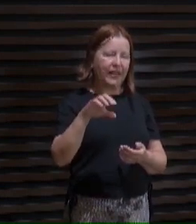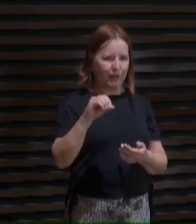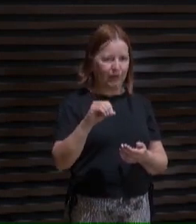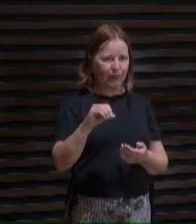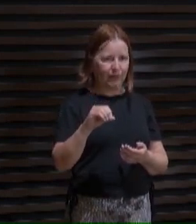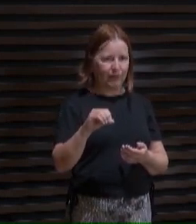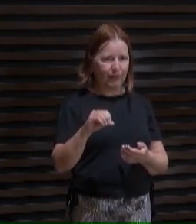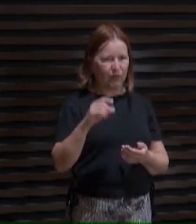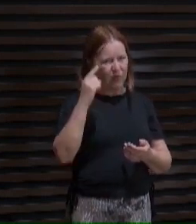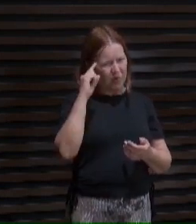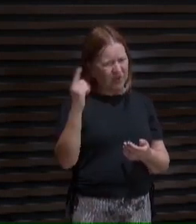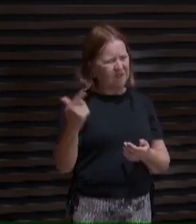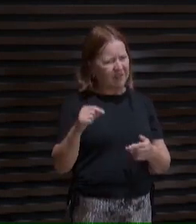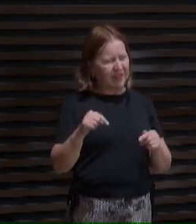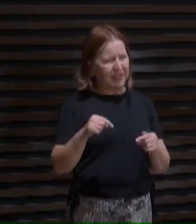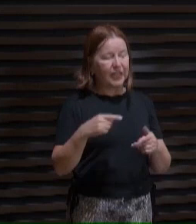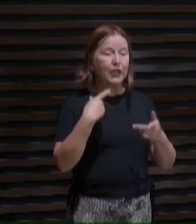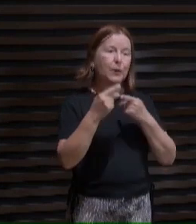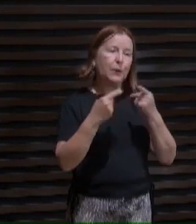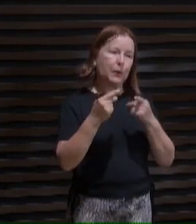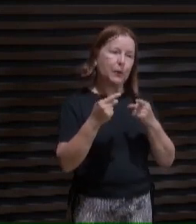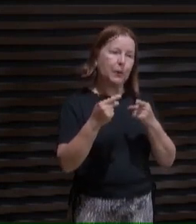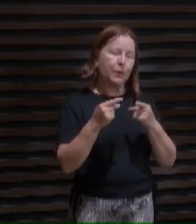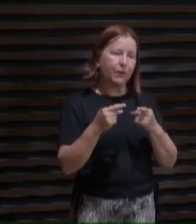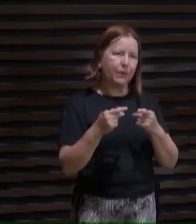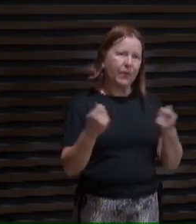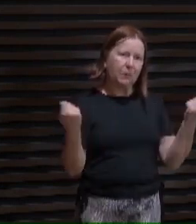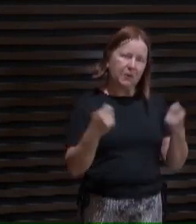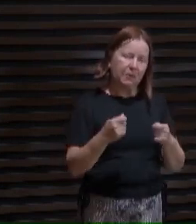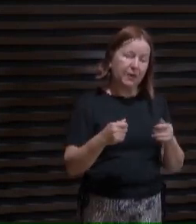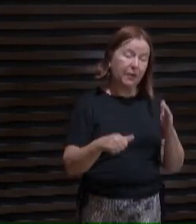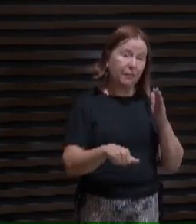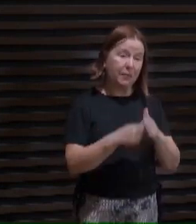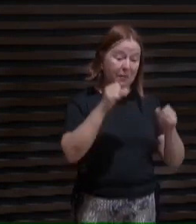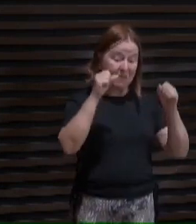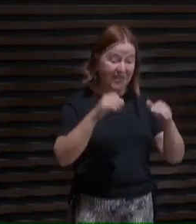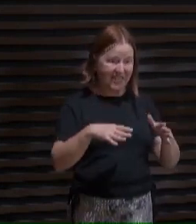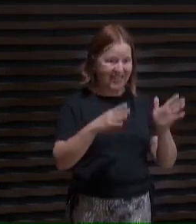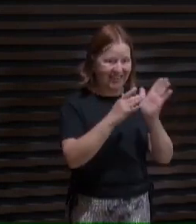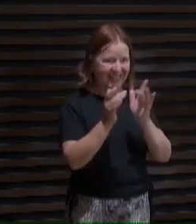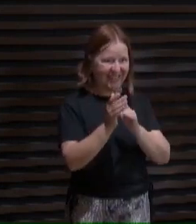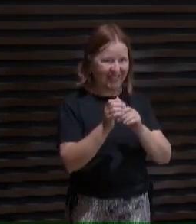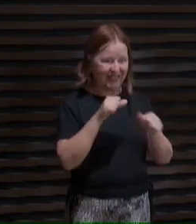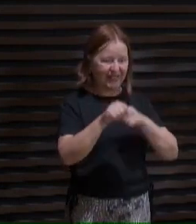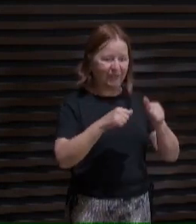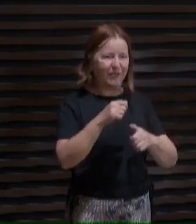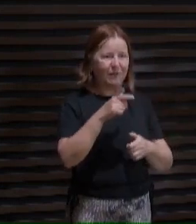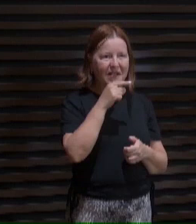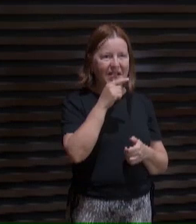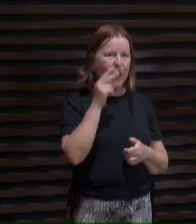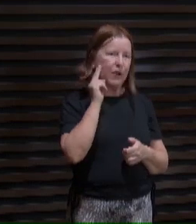possibilidade, primeiro sinal de Jesus, a transformação da água em vinho. Ele disse, ele fez